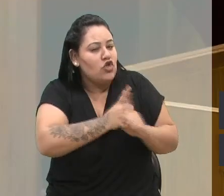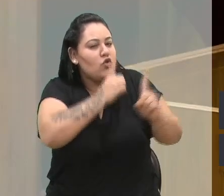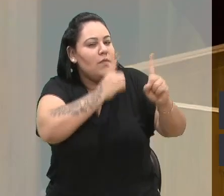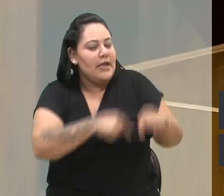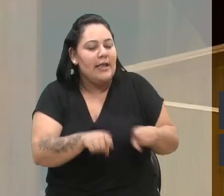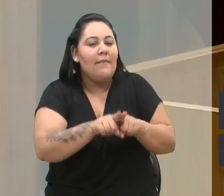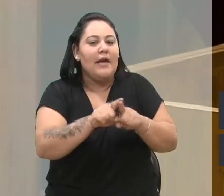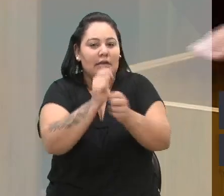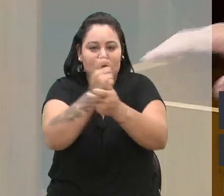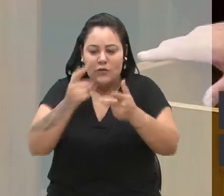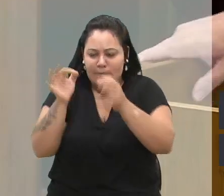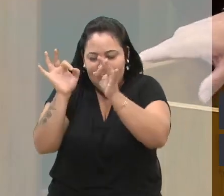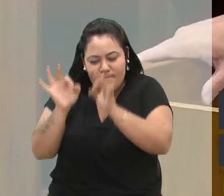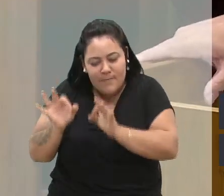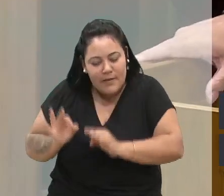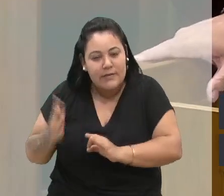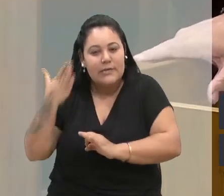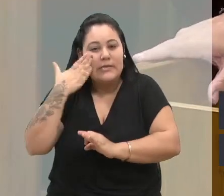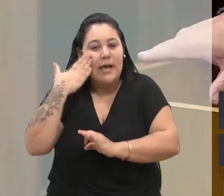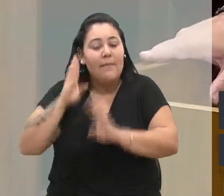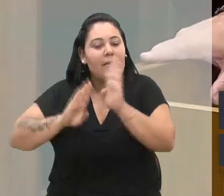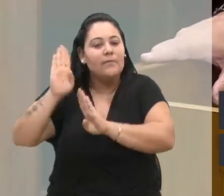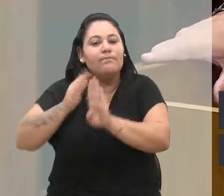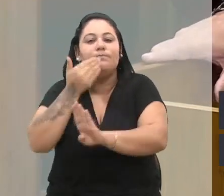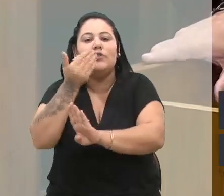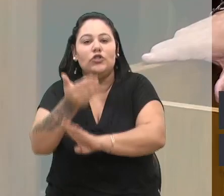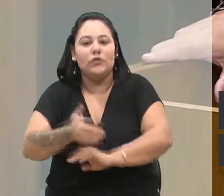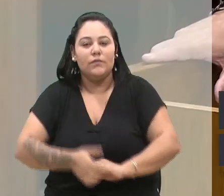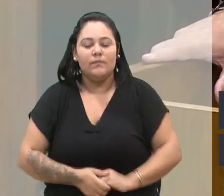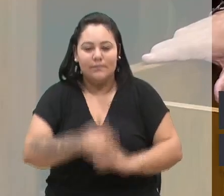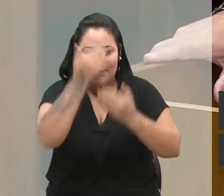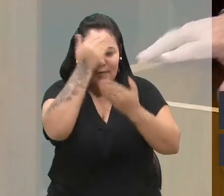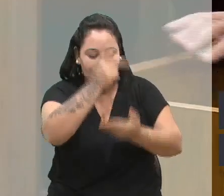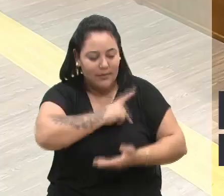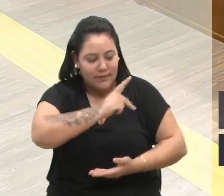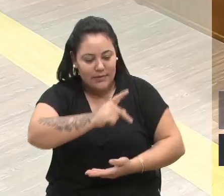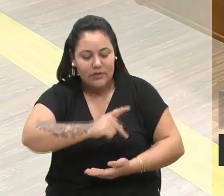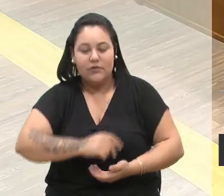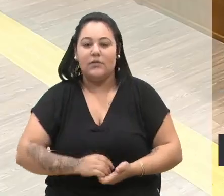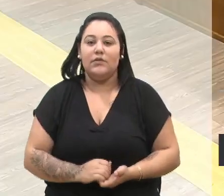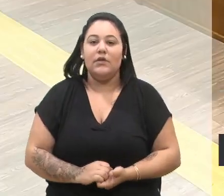descobrir isso e aperfeiçoar a questão das licitações. Muito obrigado, senhor presidente.